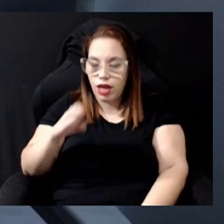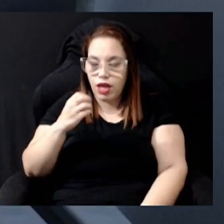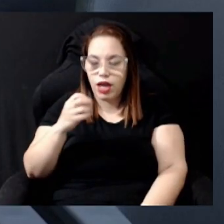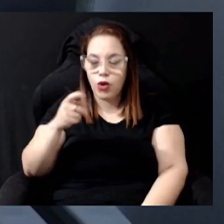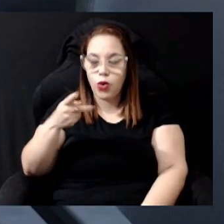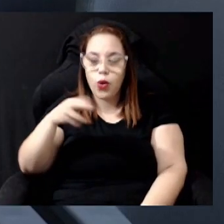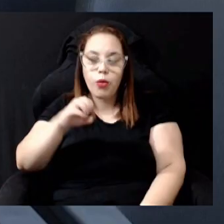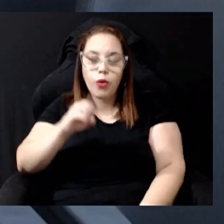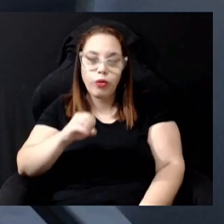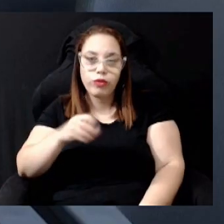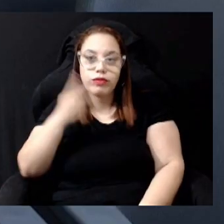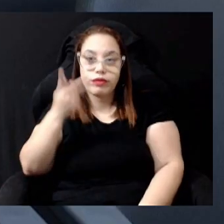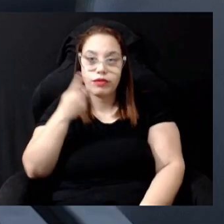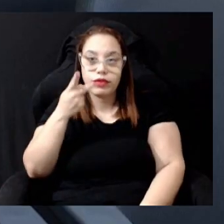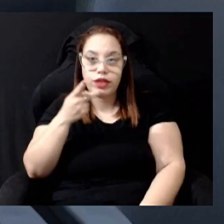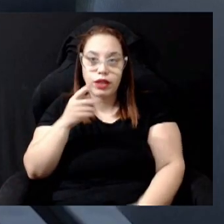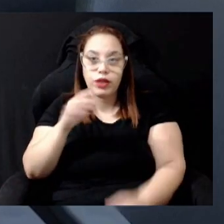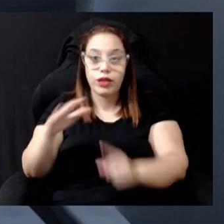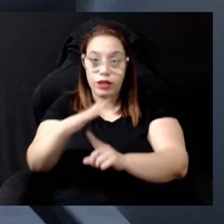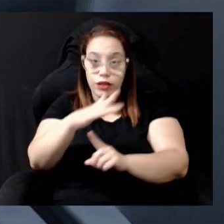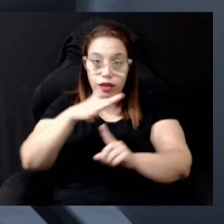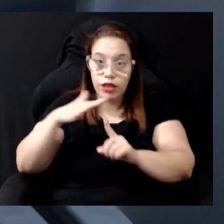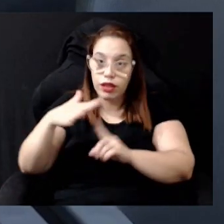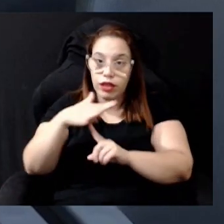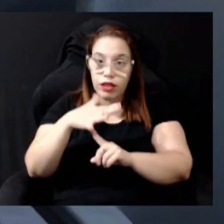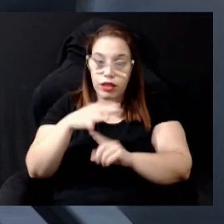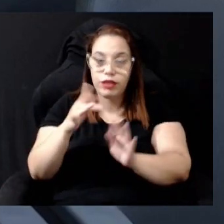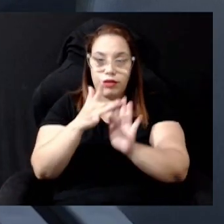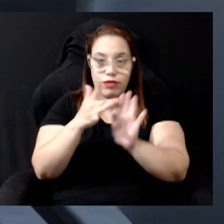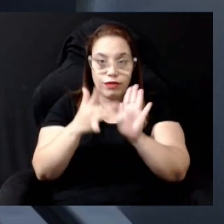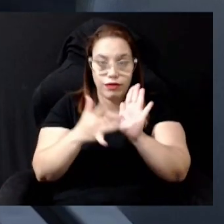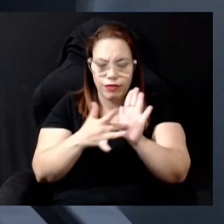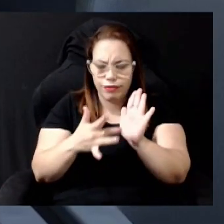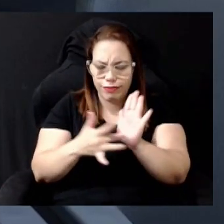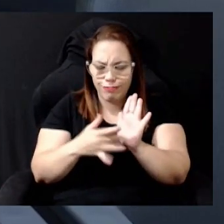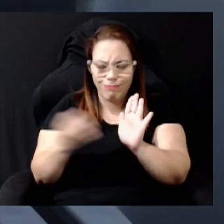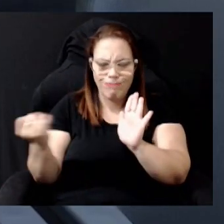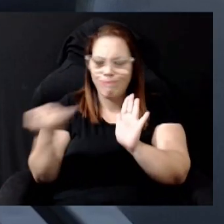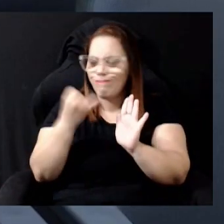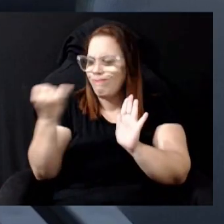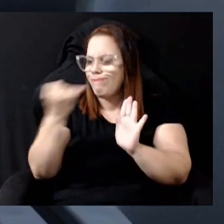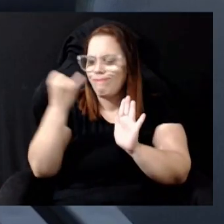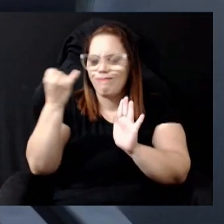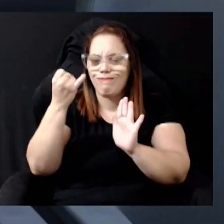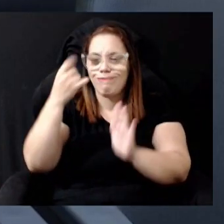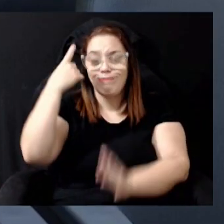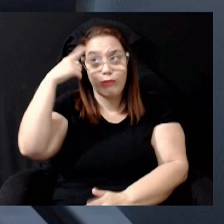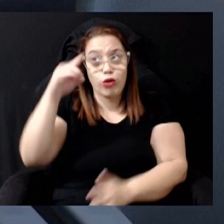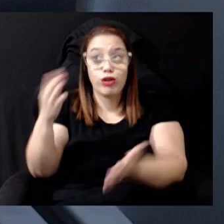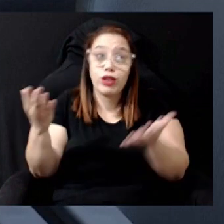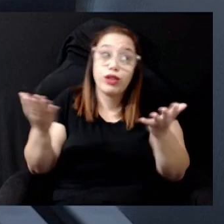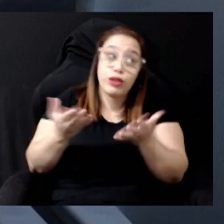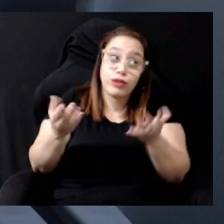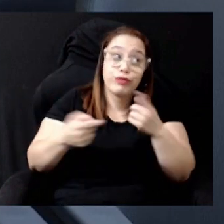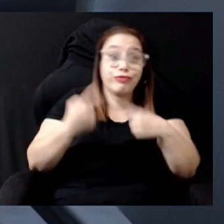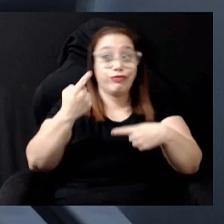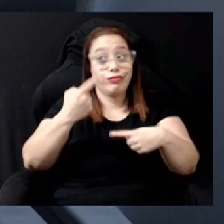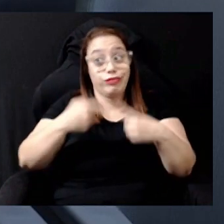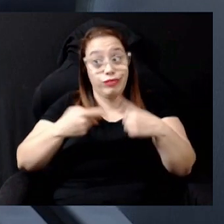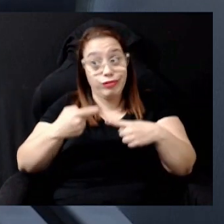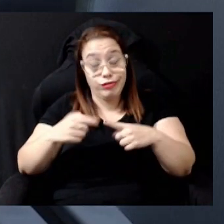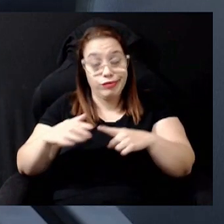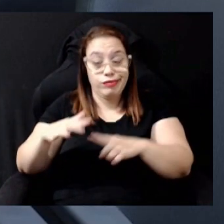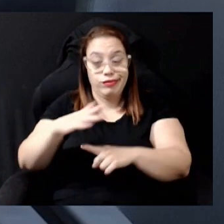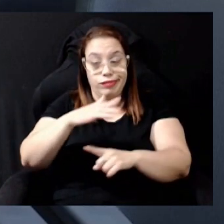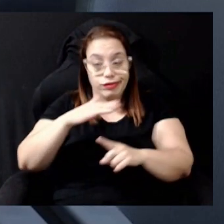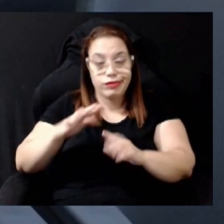sobre meio ambiente, uma pauta muito importante nos dias de hoje, né, discutida nacionalmente, e o